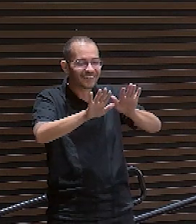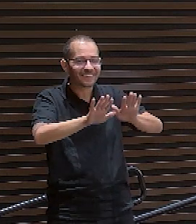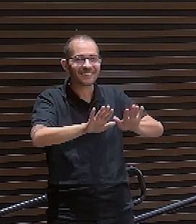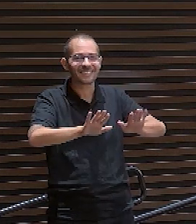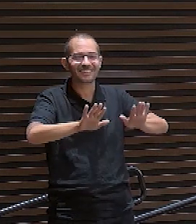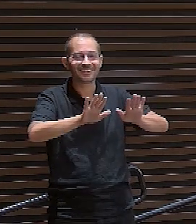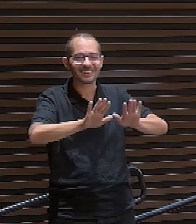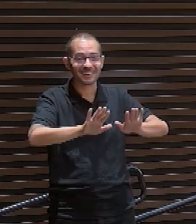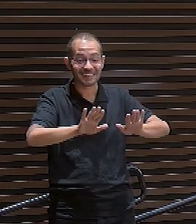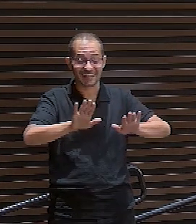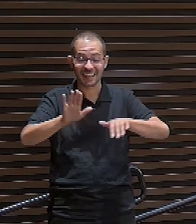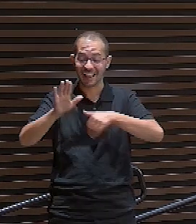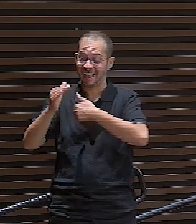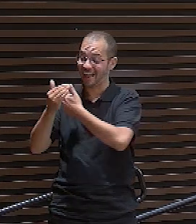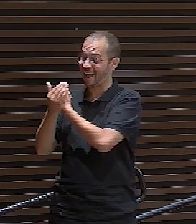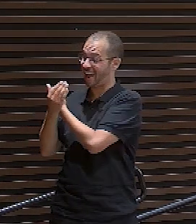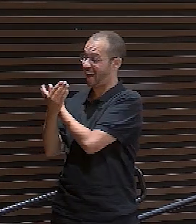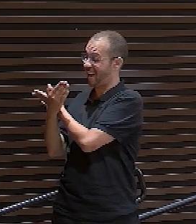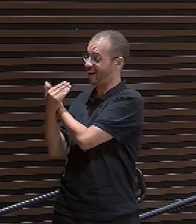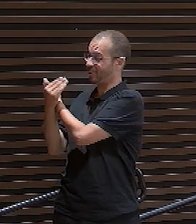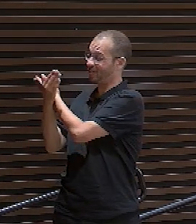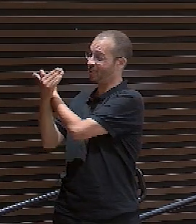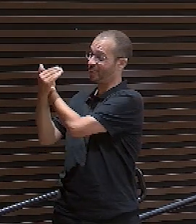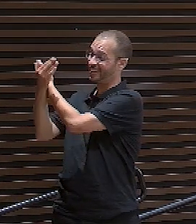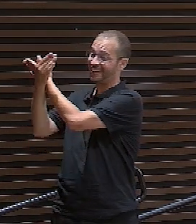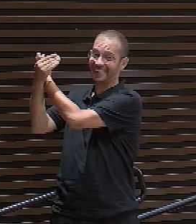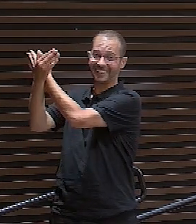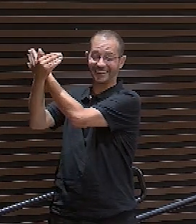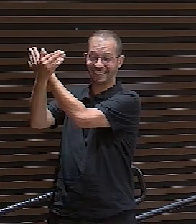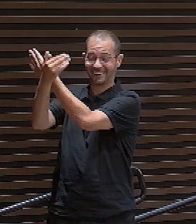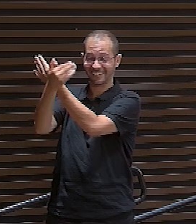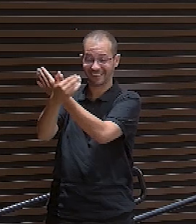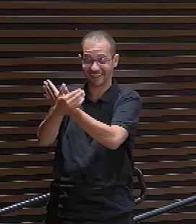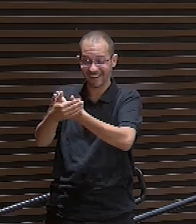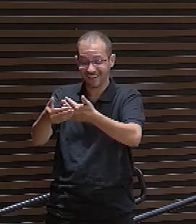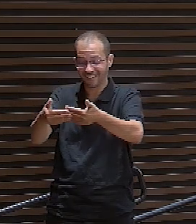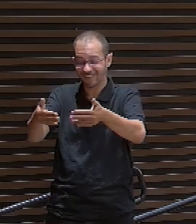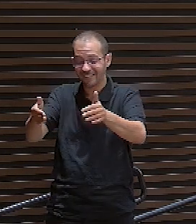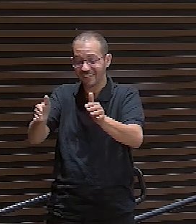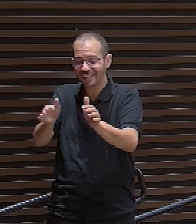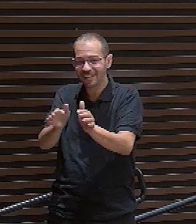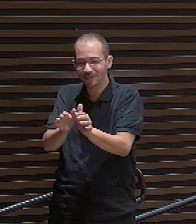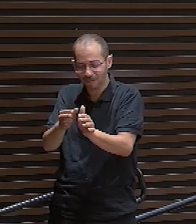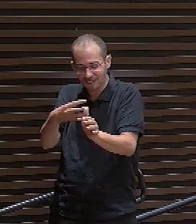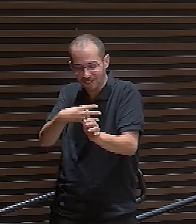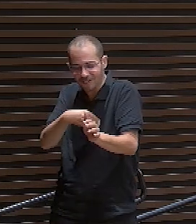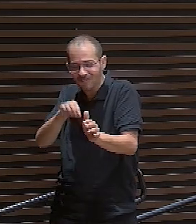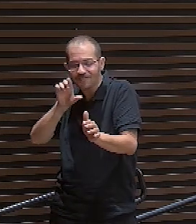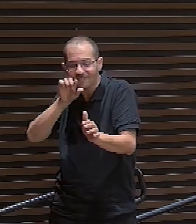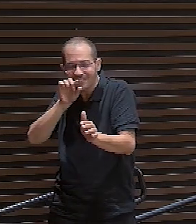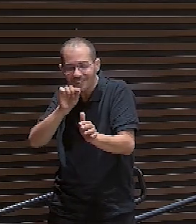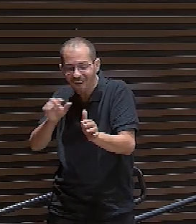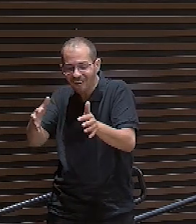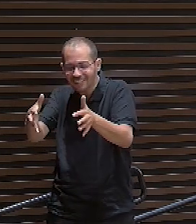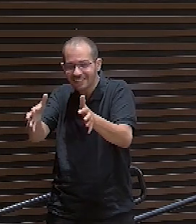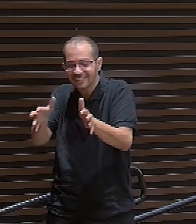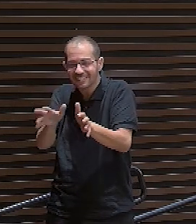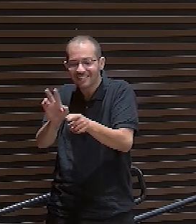E a andorinha encontrou ninhos para si, para os seus filhotes.